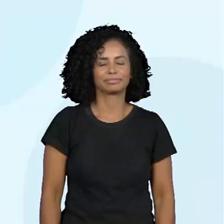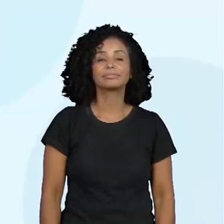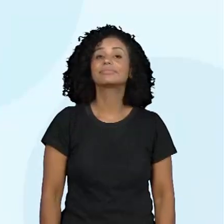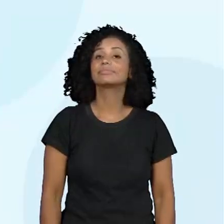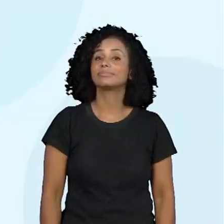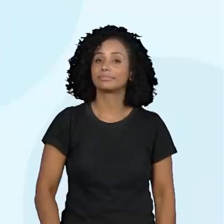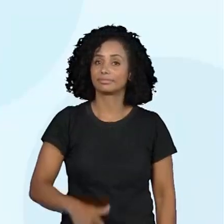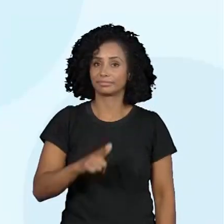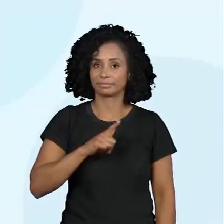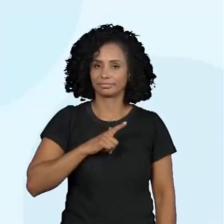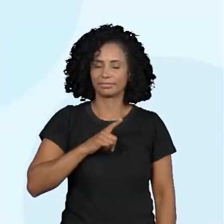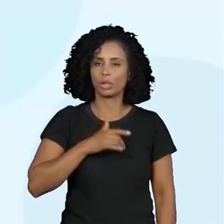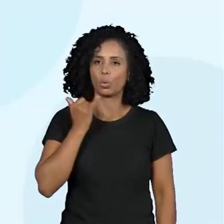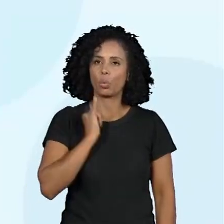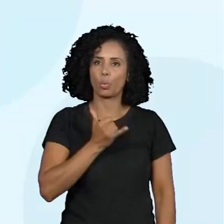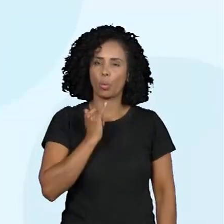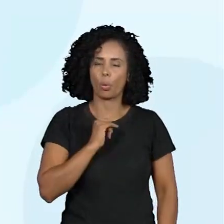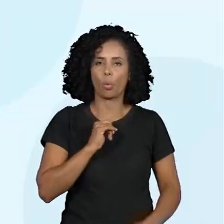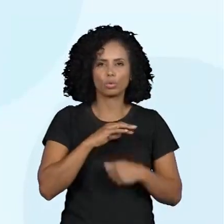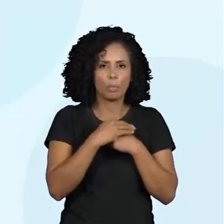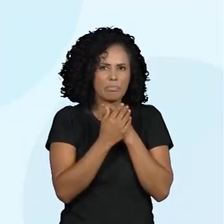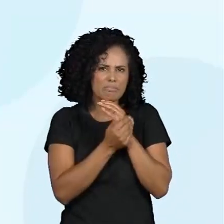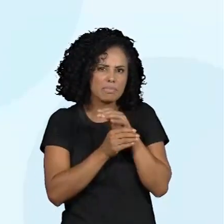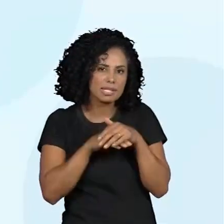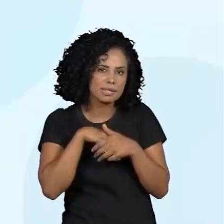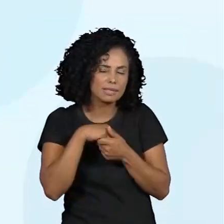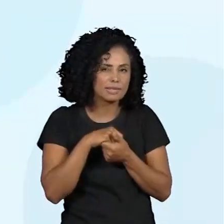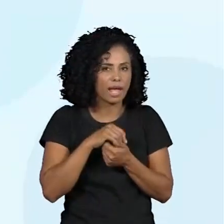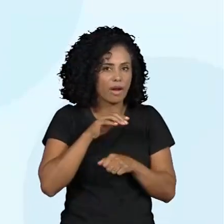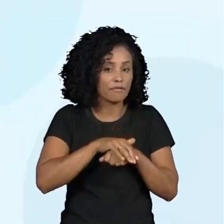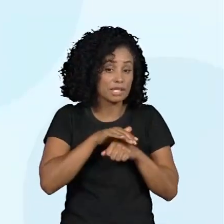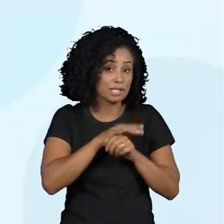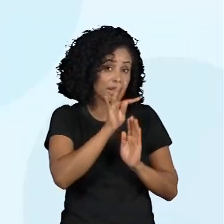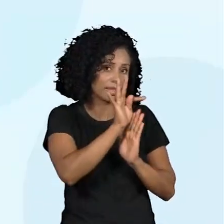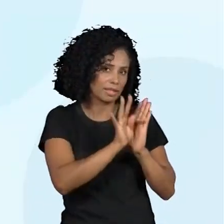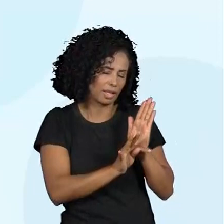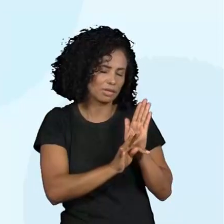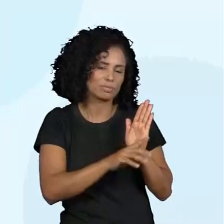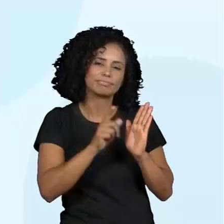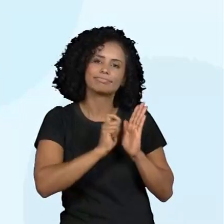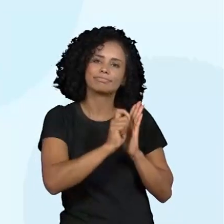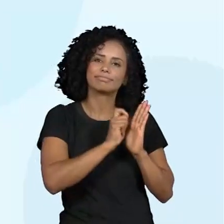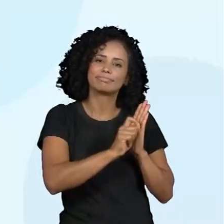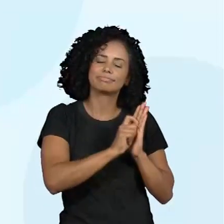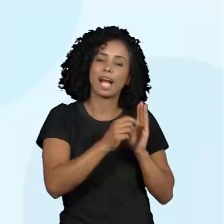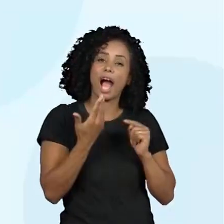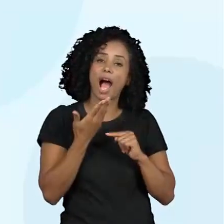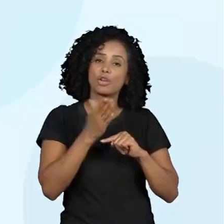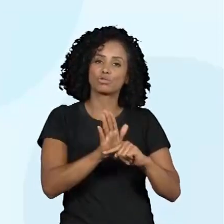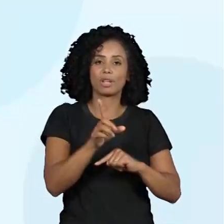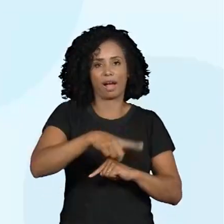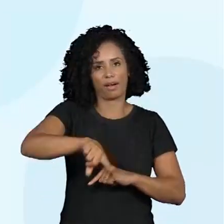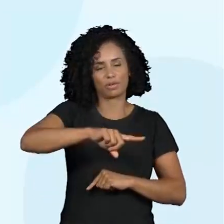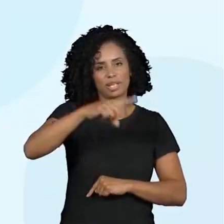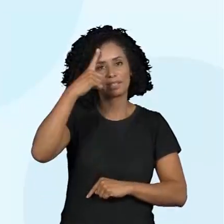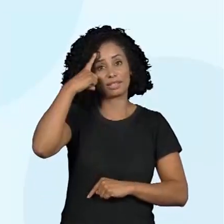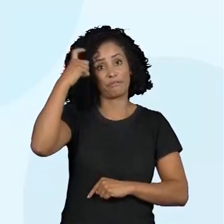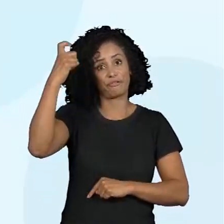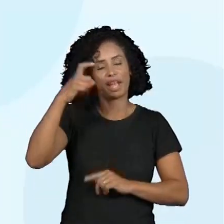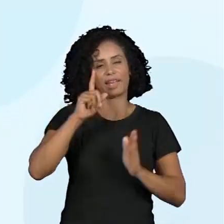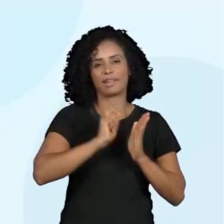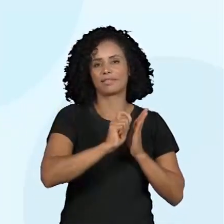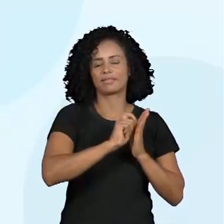Produção do conto de mistério. Para ajudar com a criatividade, eu apresentarei